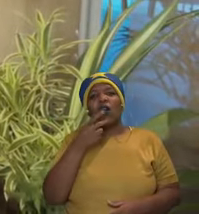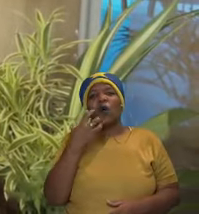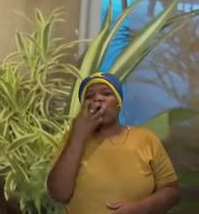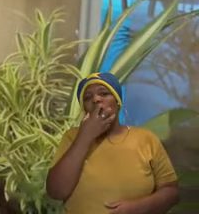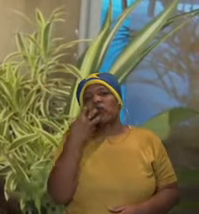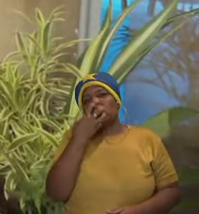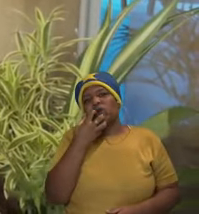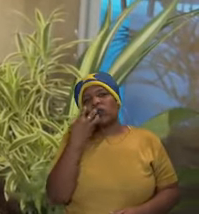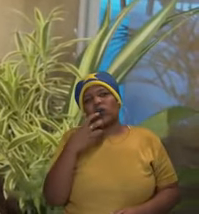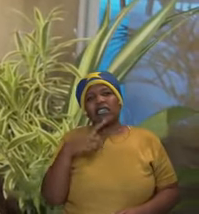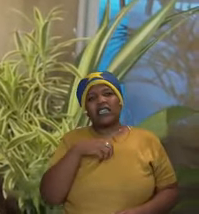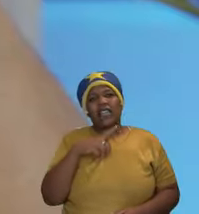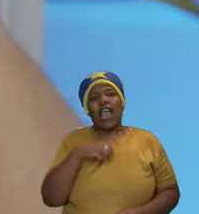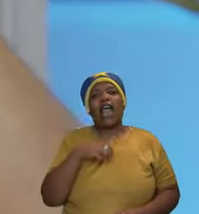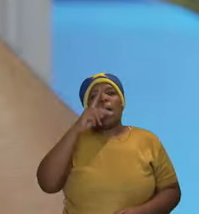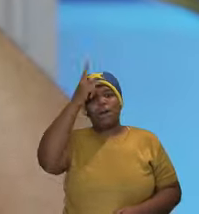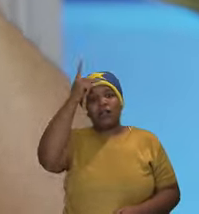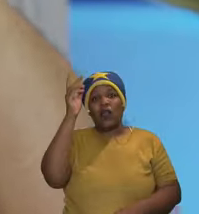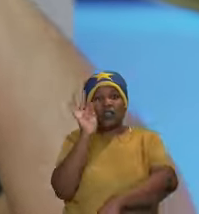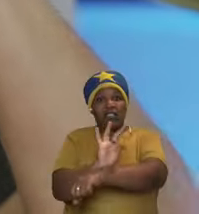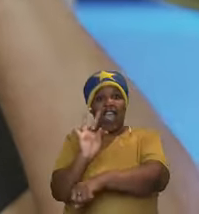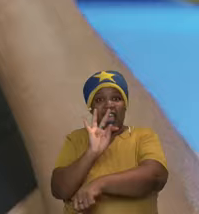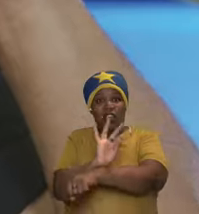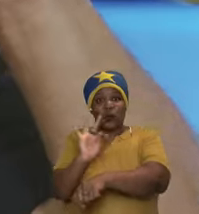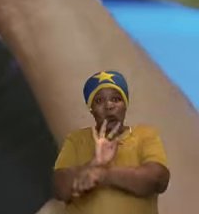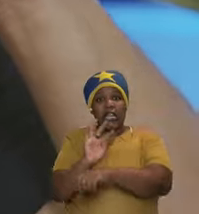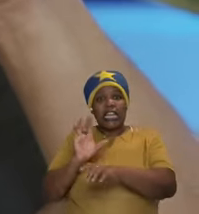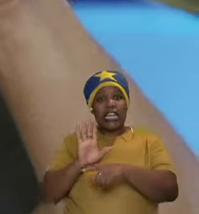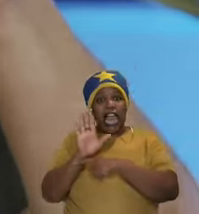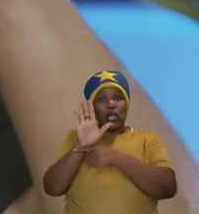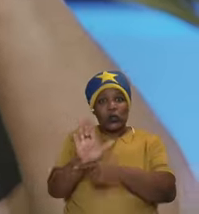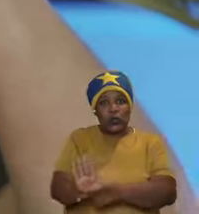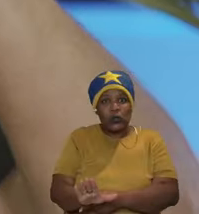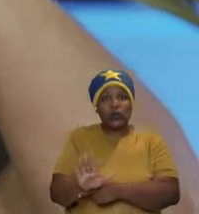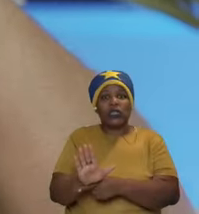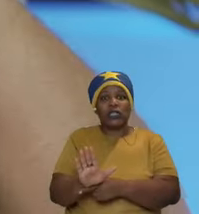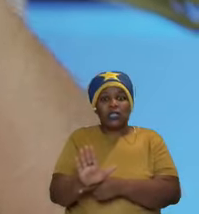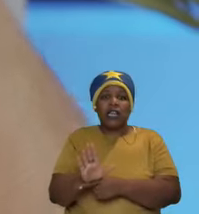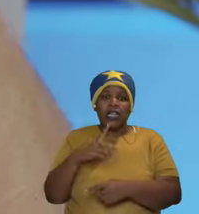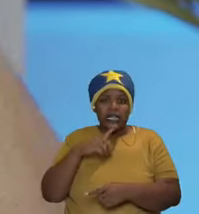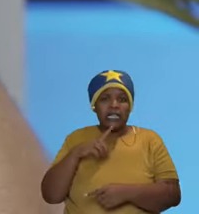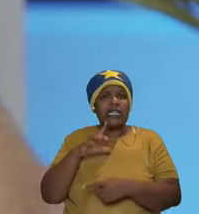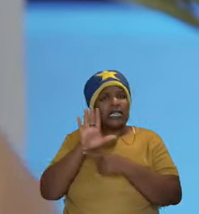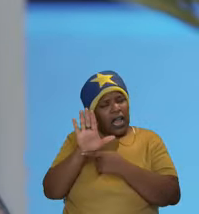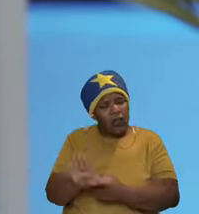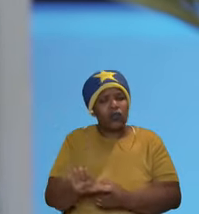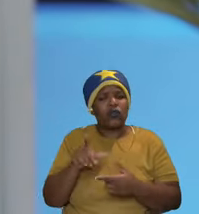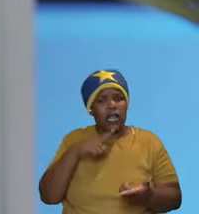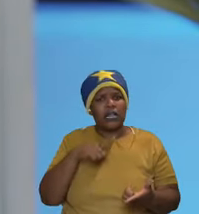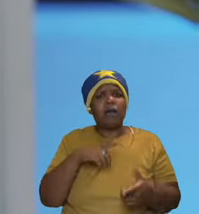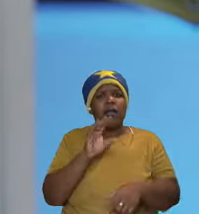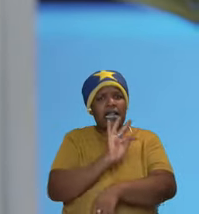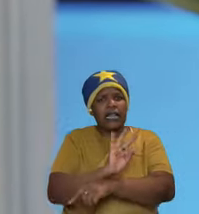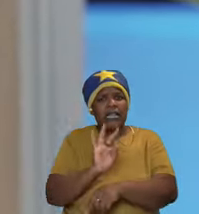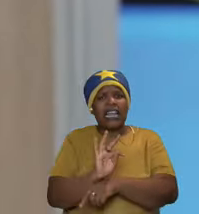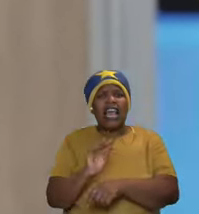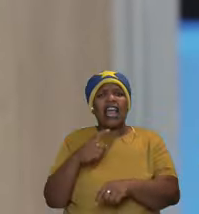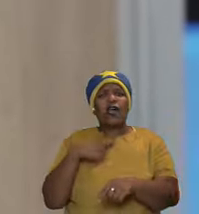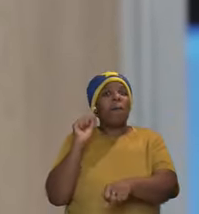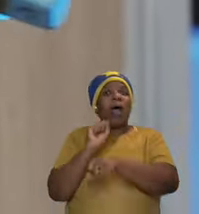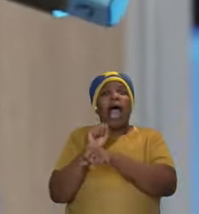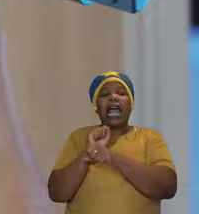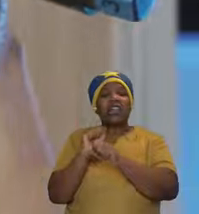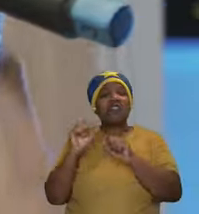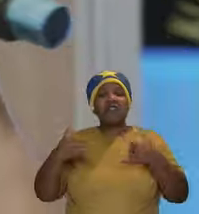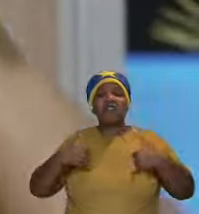músicos, né, mano, que os técnicos, mano, precisam muito de pra se suprir, né, mano? E como o evento tá parado, não